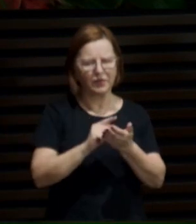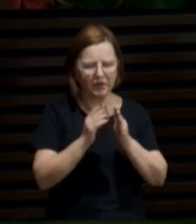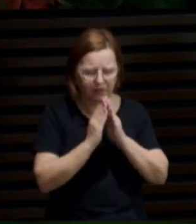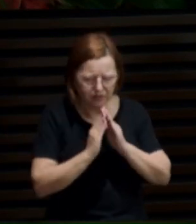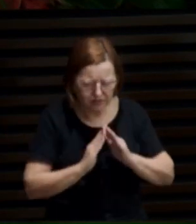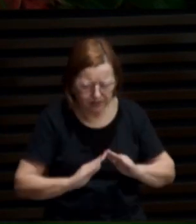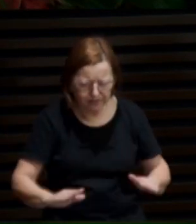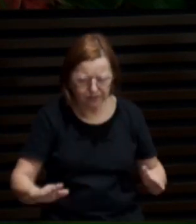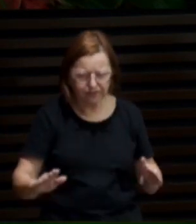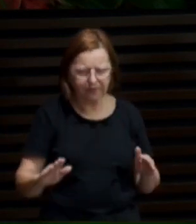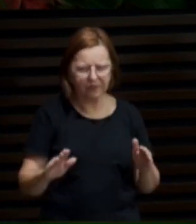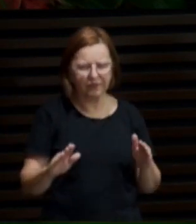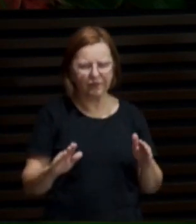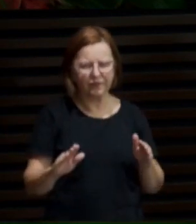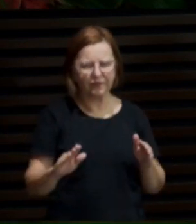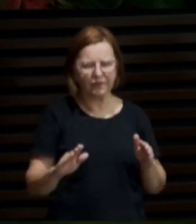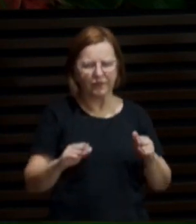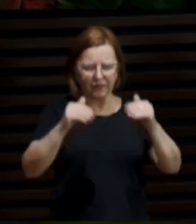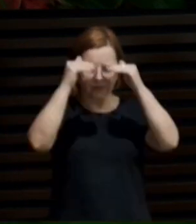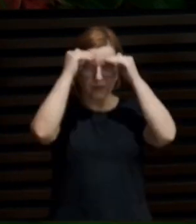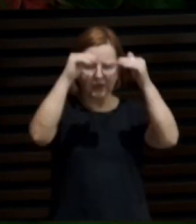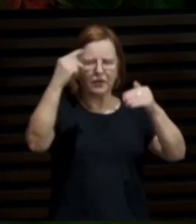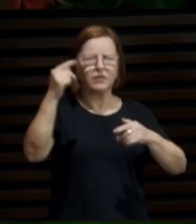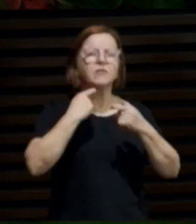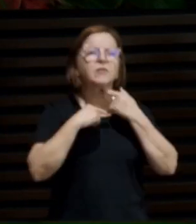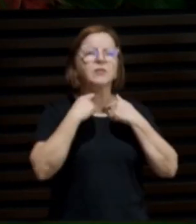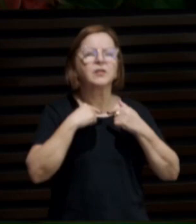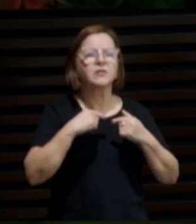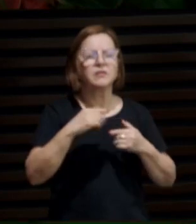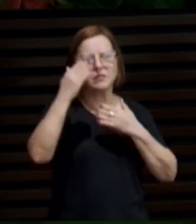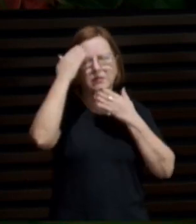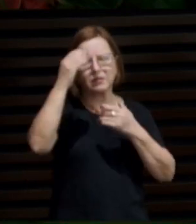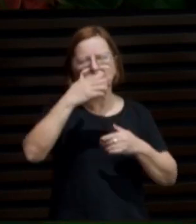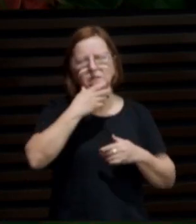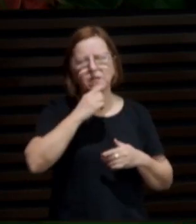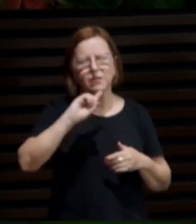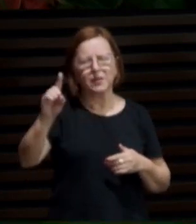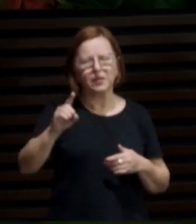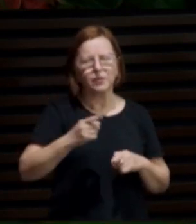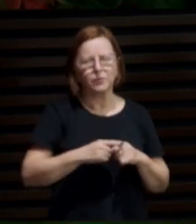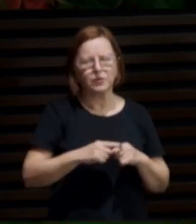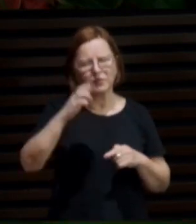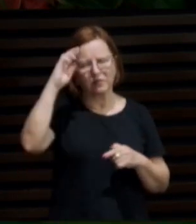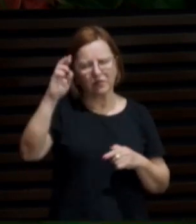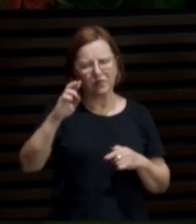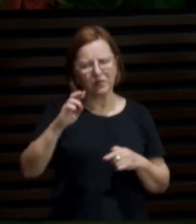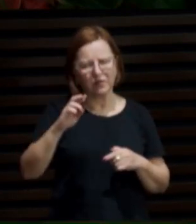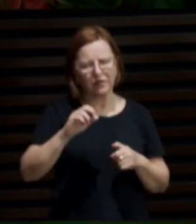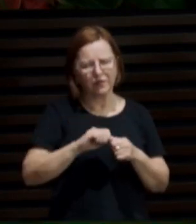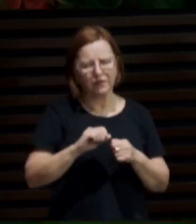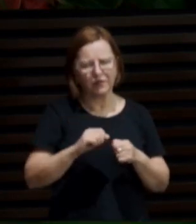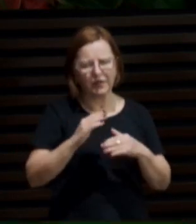reconhecendo o Pai em obediência à tua vontade. Eu te agradeço, Pai, porque o Senhor também nos faz assim por meio da vida de Cristo que nos